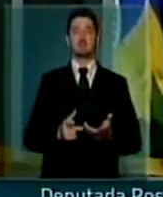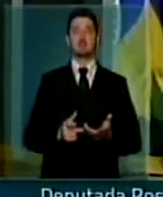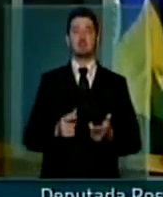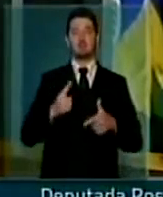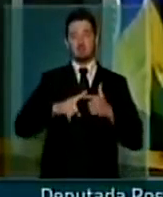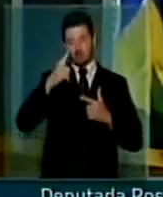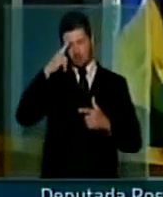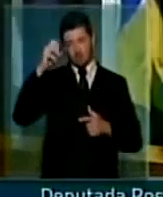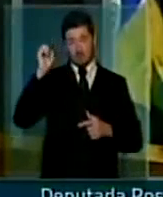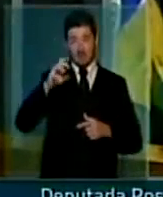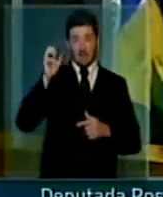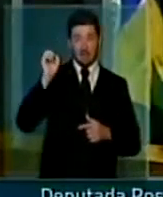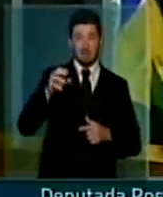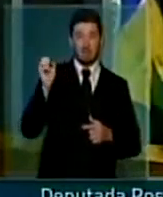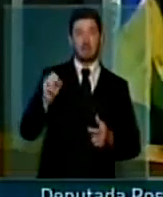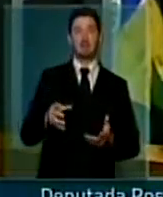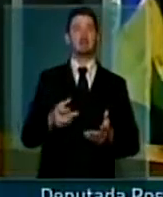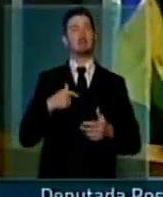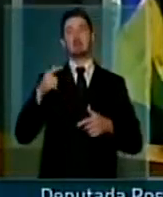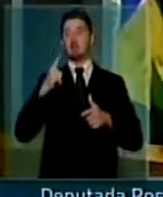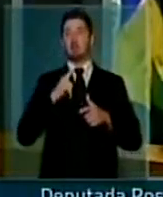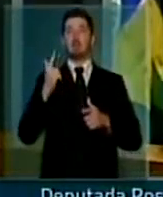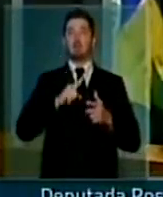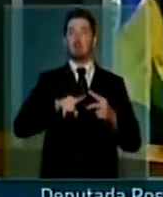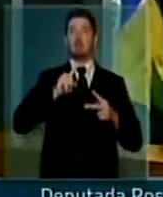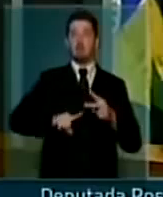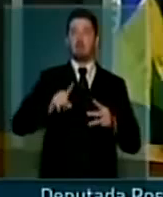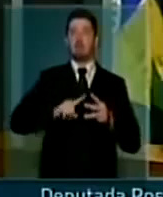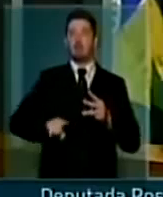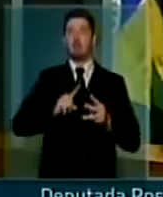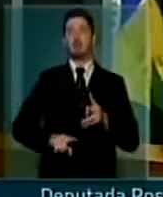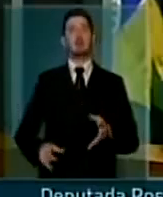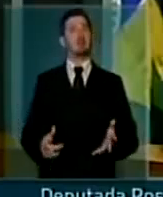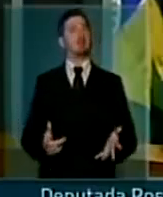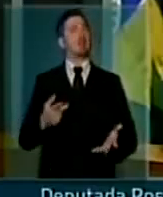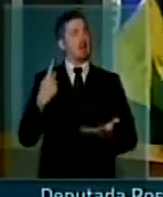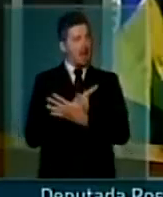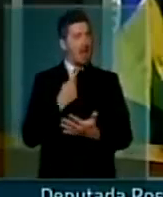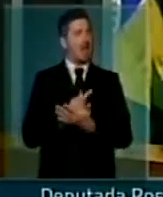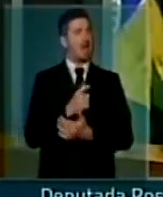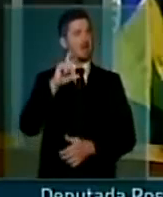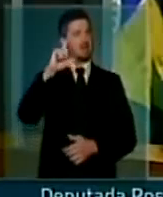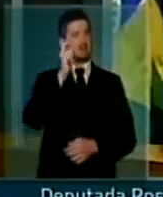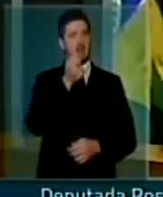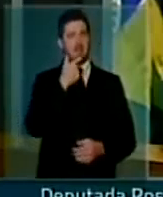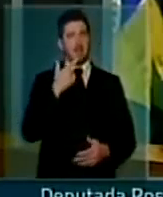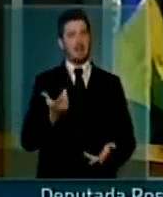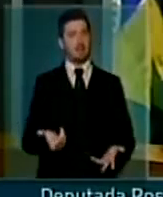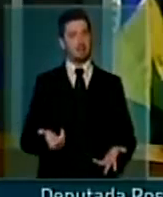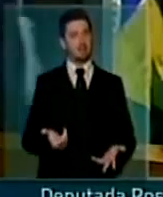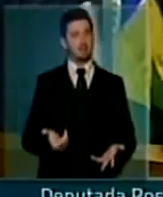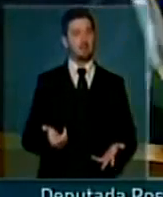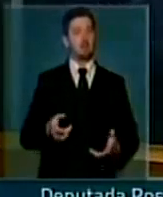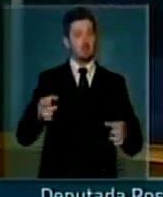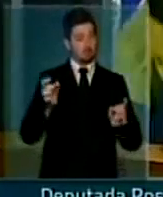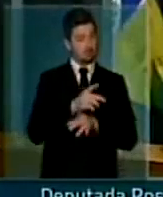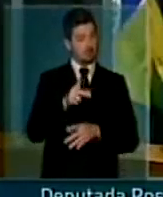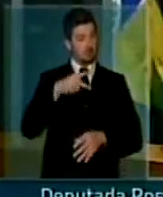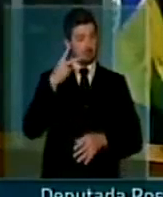cefaleia, ansiedade e assim seguimos adiante. Então, nós temos alguma coisa errada. Eu vou